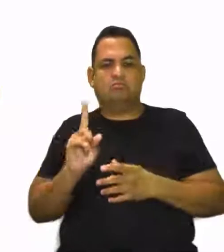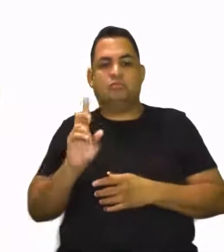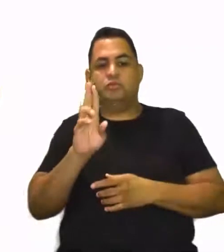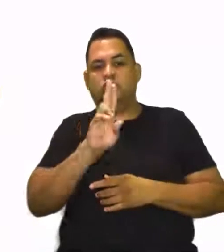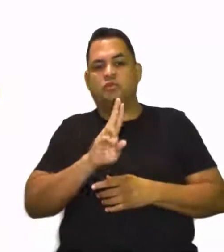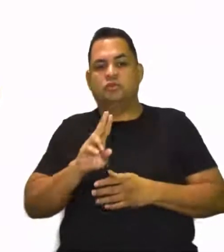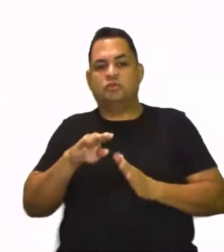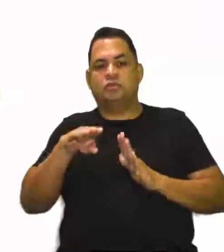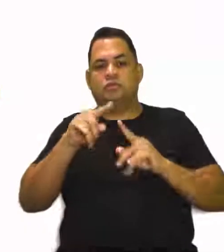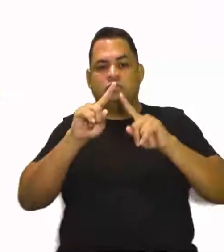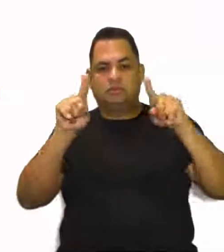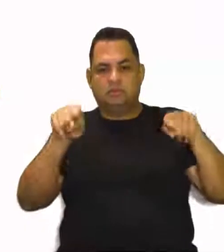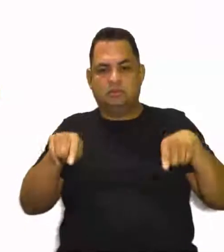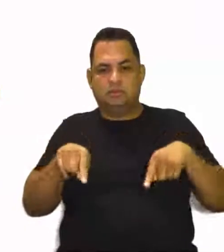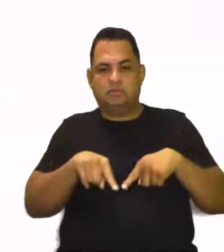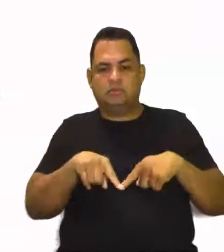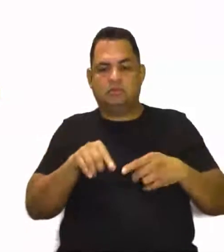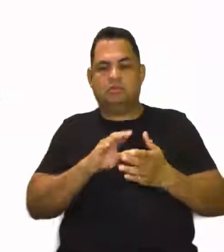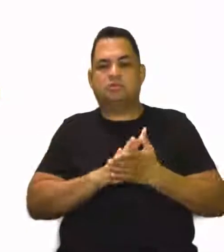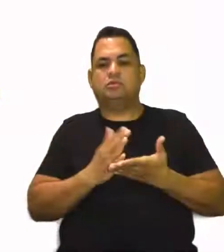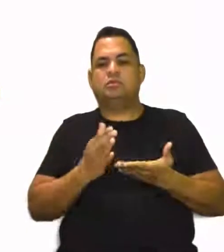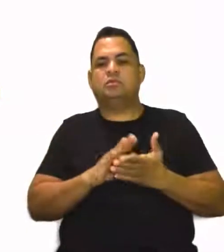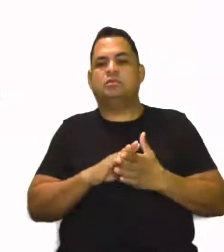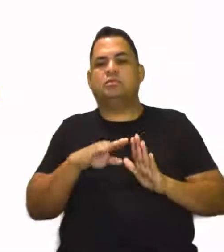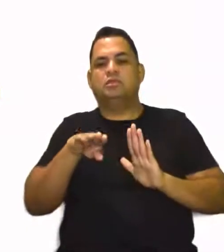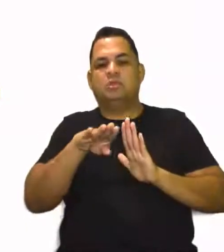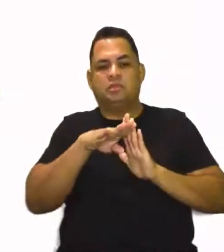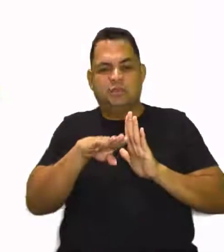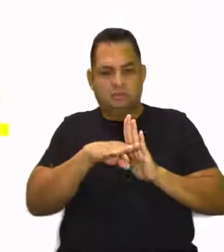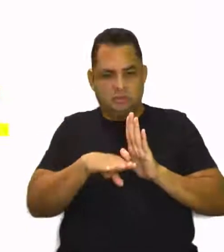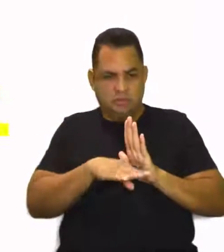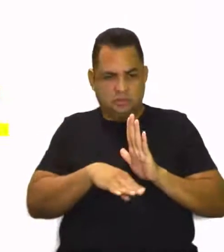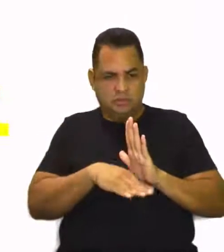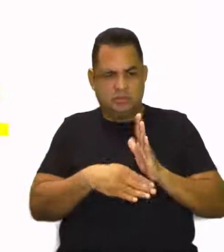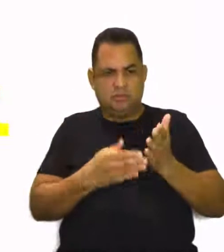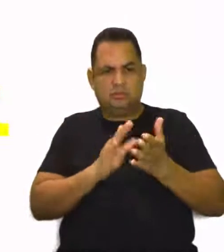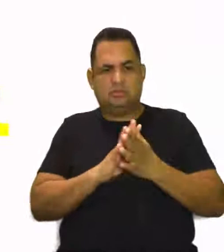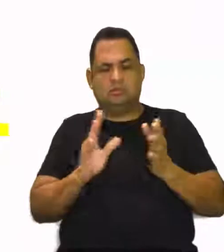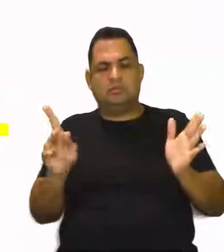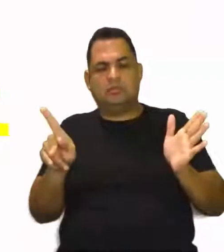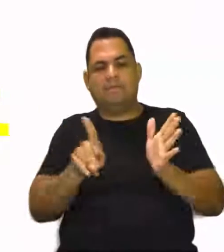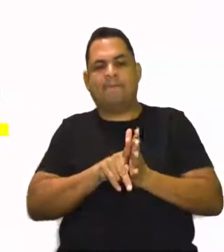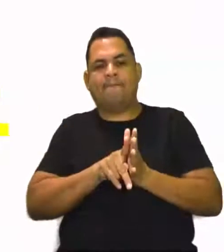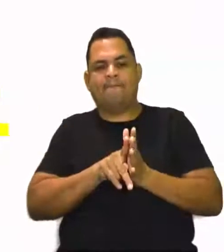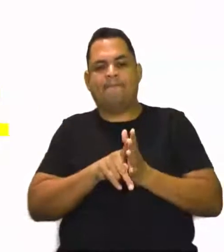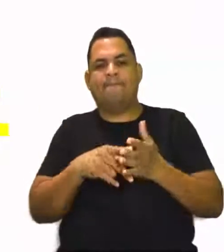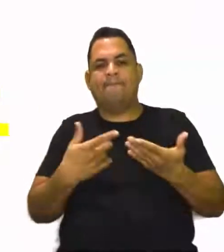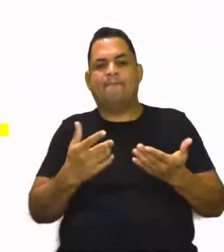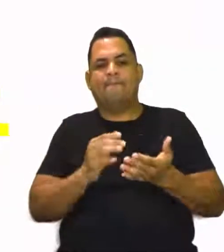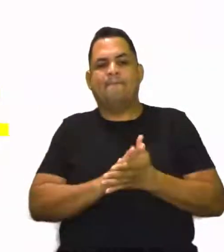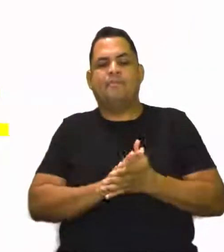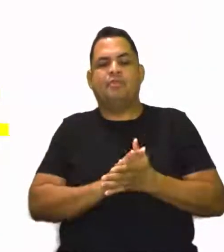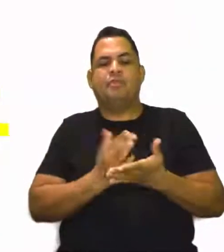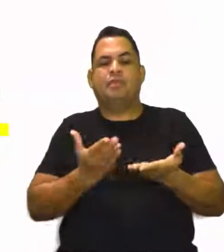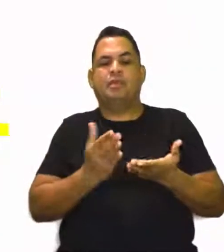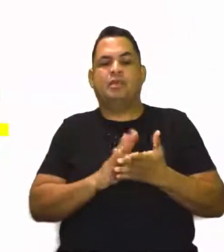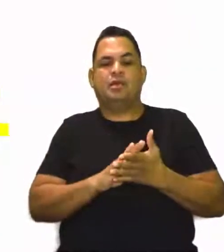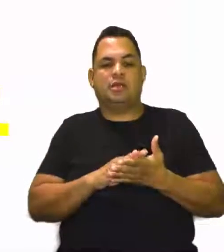são utilizadas tabelas de referência e classificação específica, que consideram